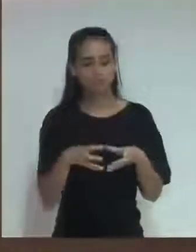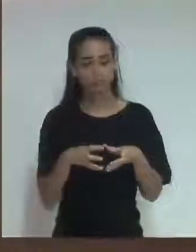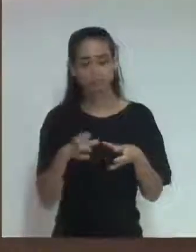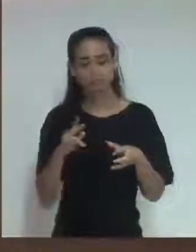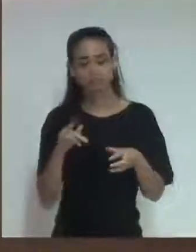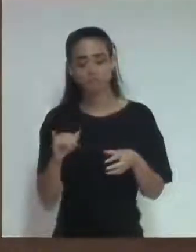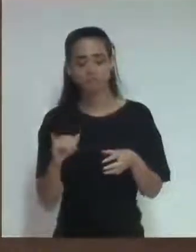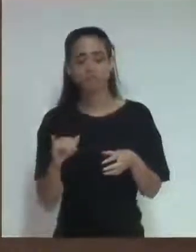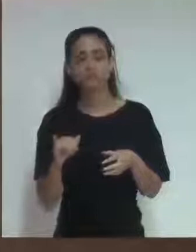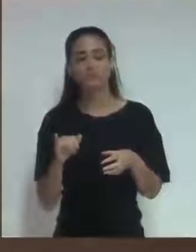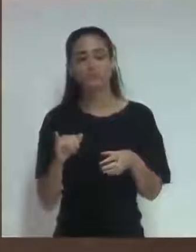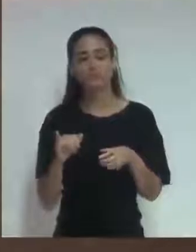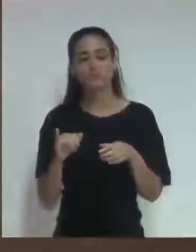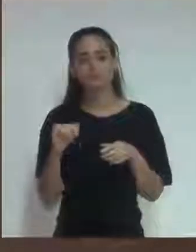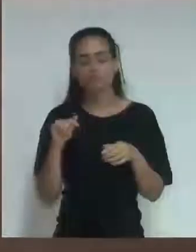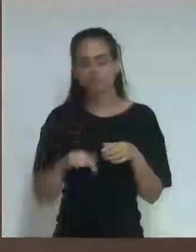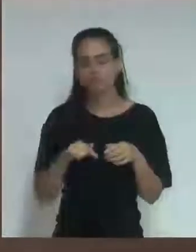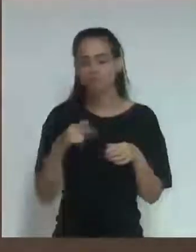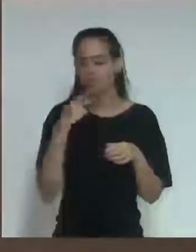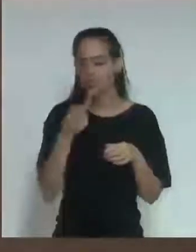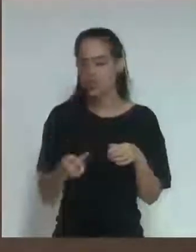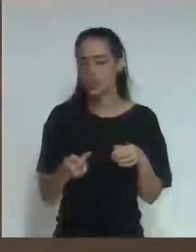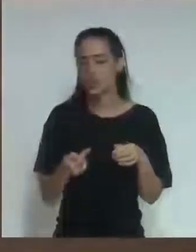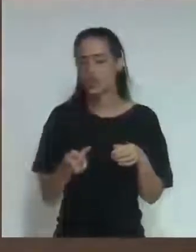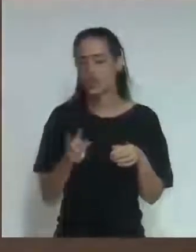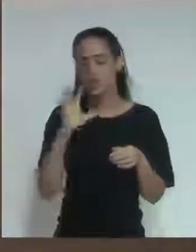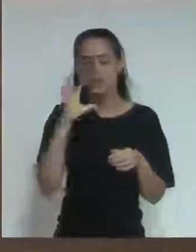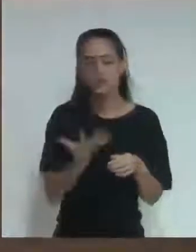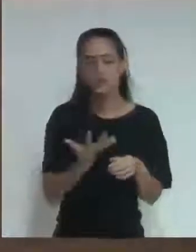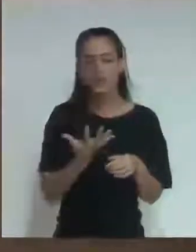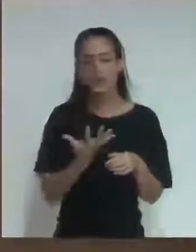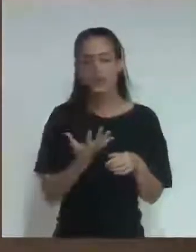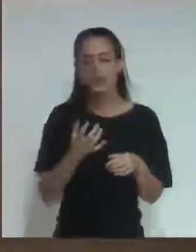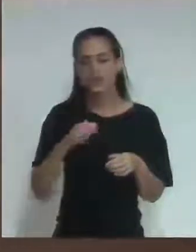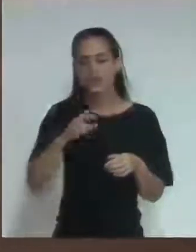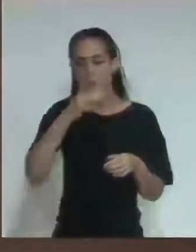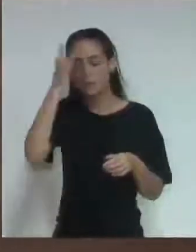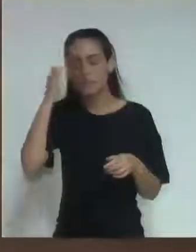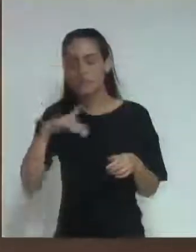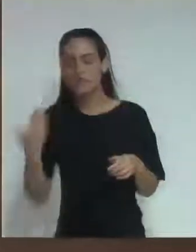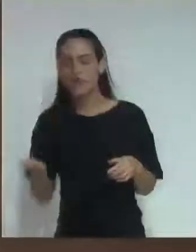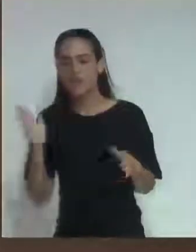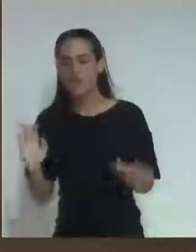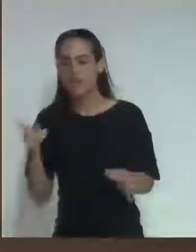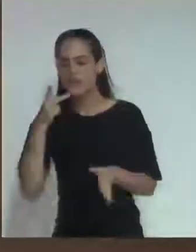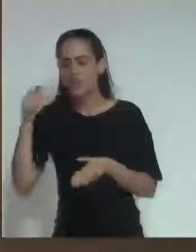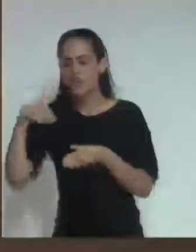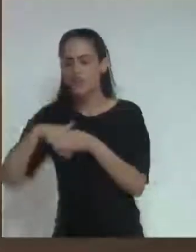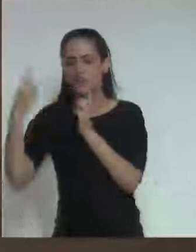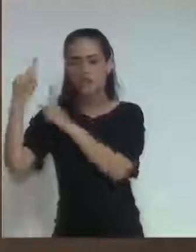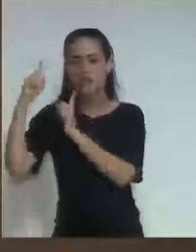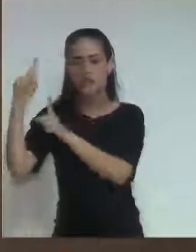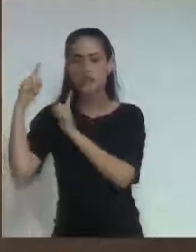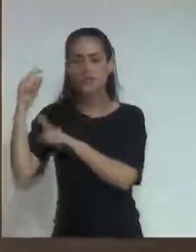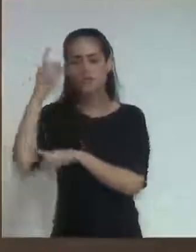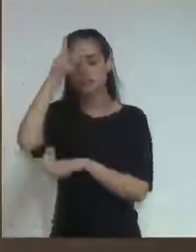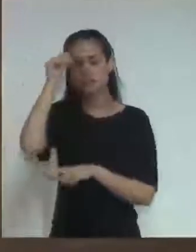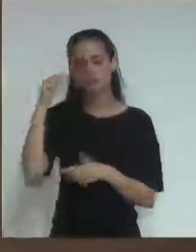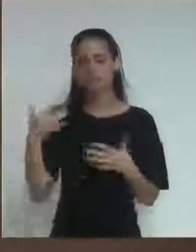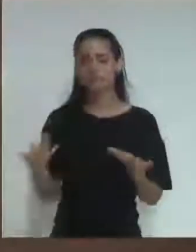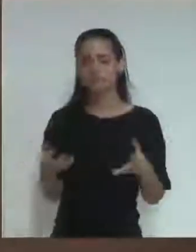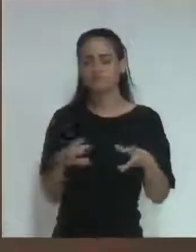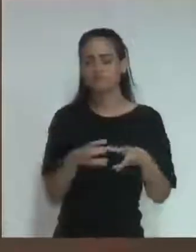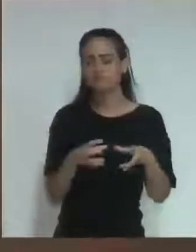andamento e, independente do que ela vai concluir, do teor, já tem pessoas declarando o voto e o que vai fazer, o que vai votar. Então, para que